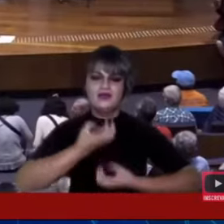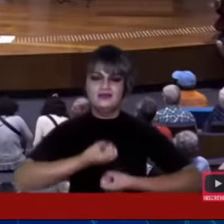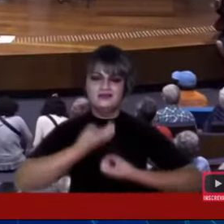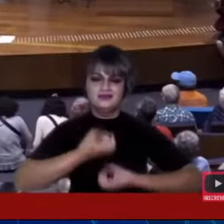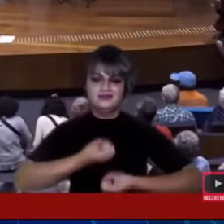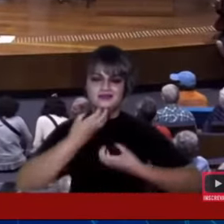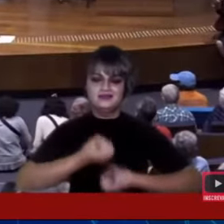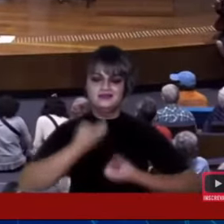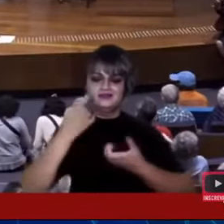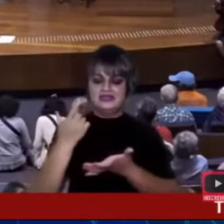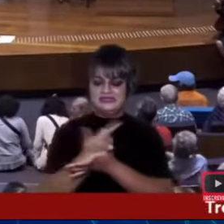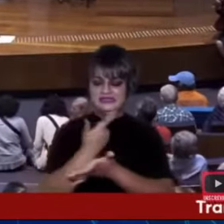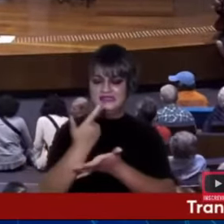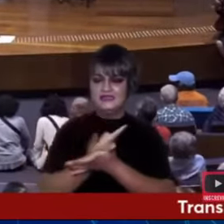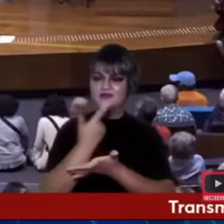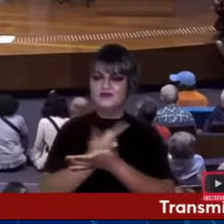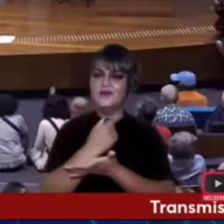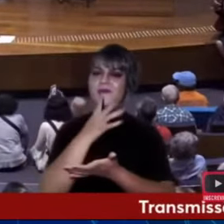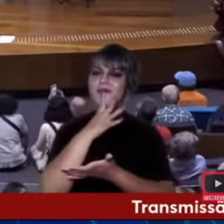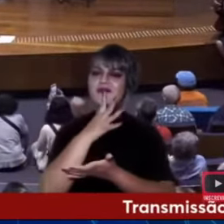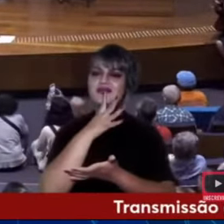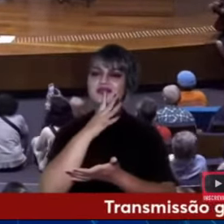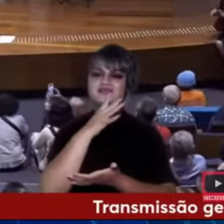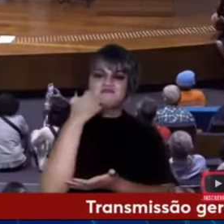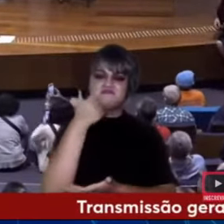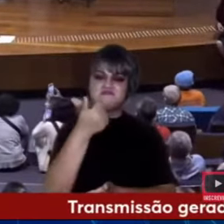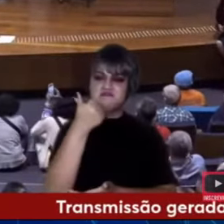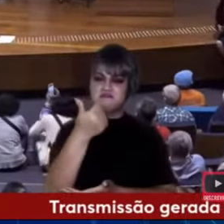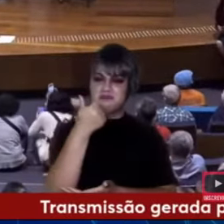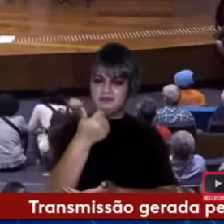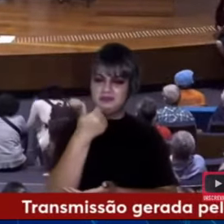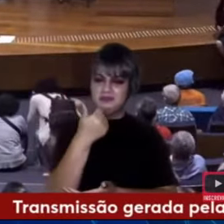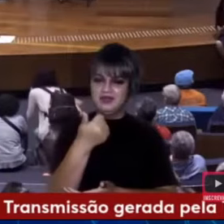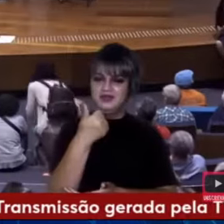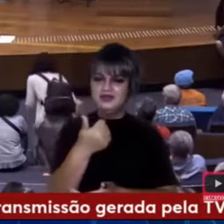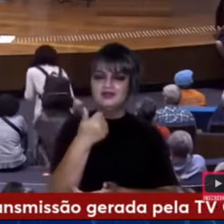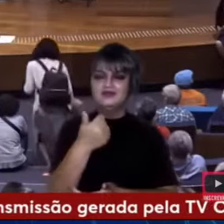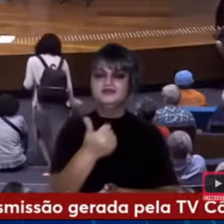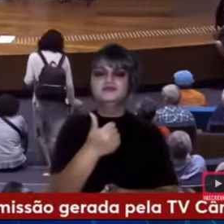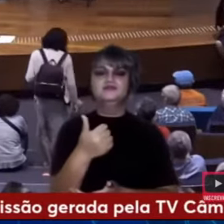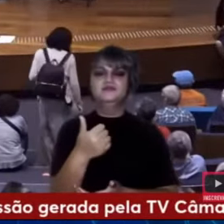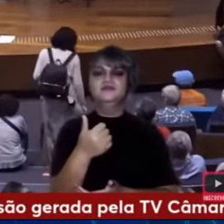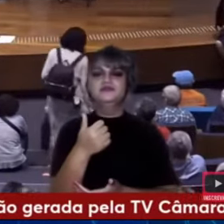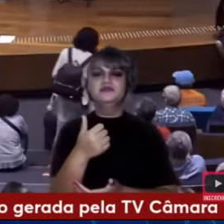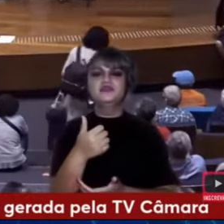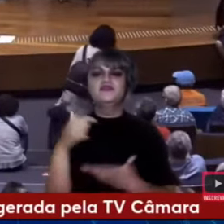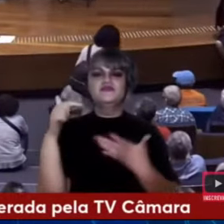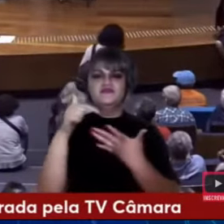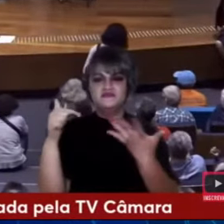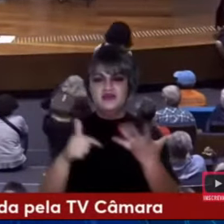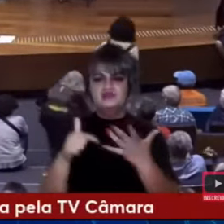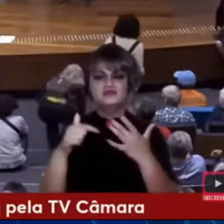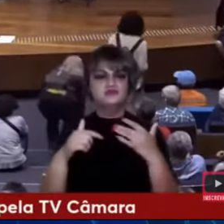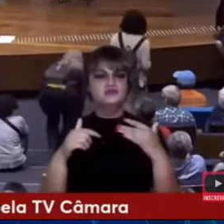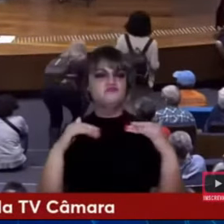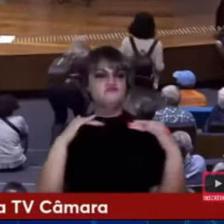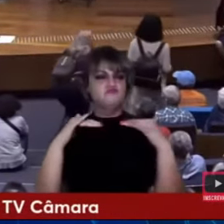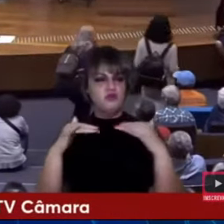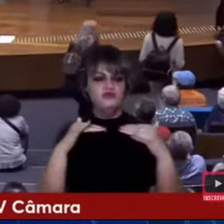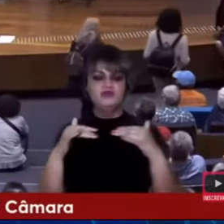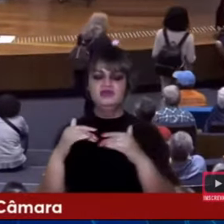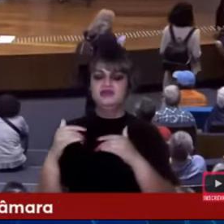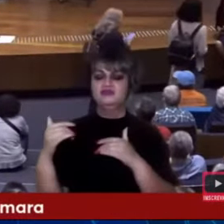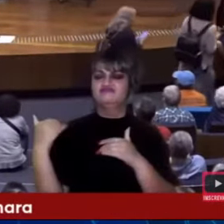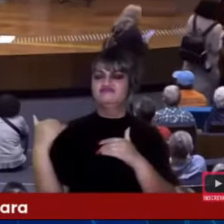literata, tem as imagens mais ricas e que nos mobilizam tanto.